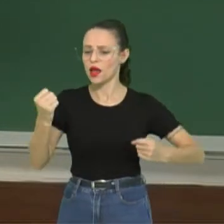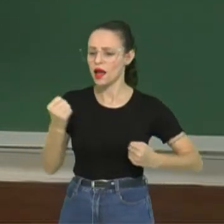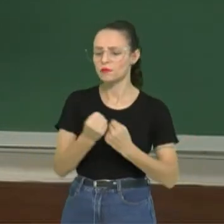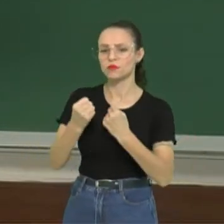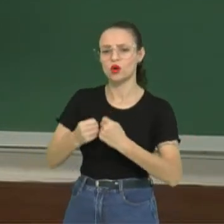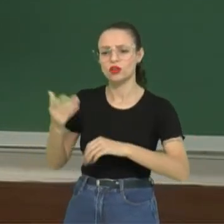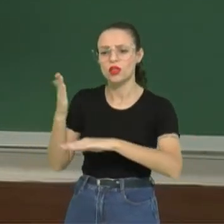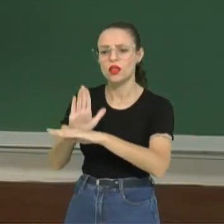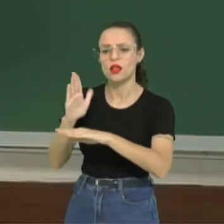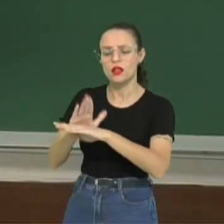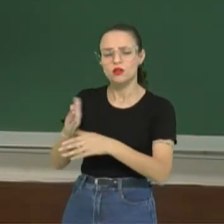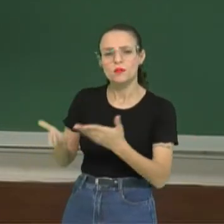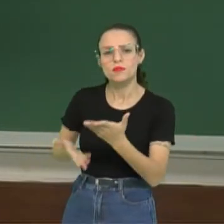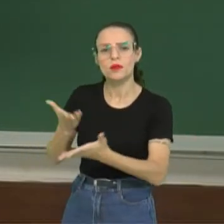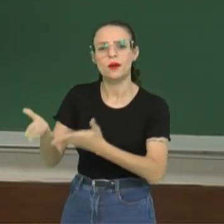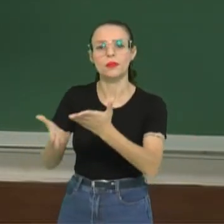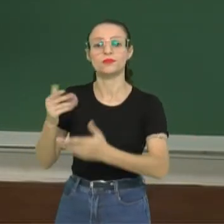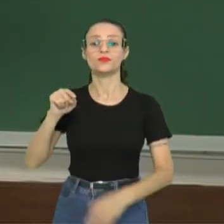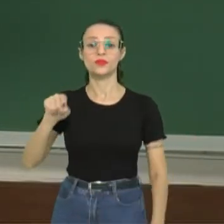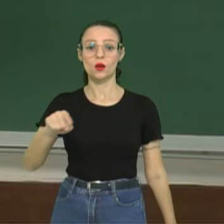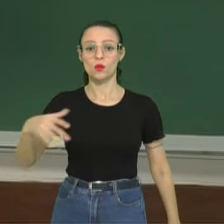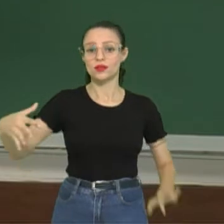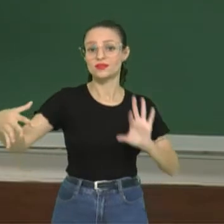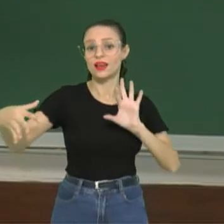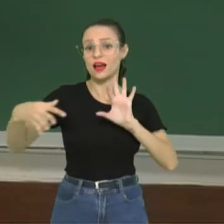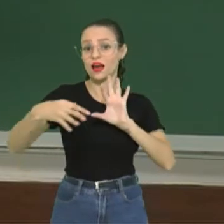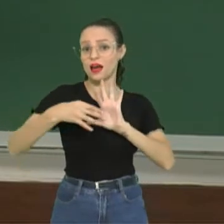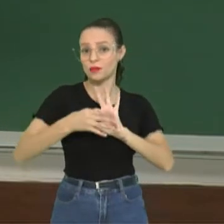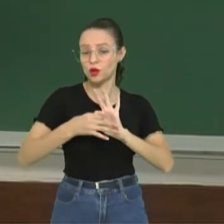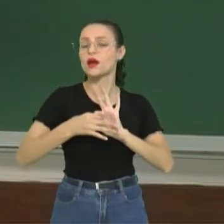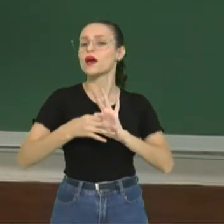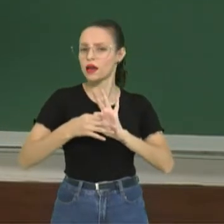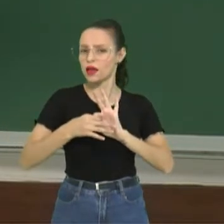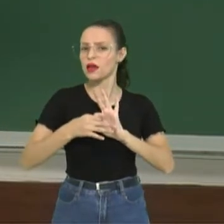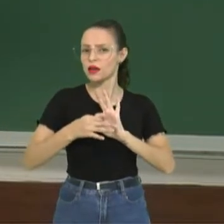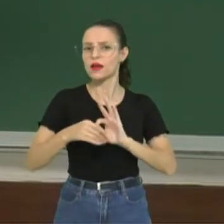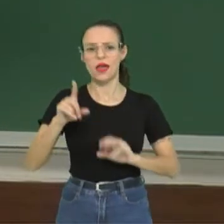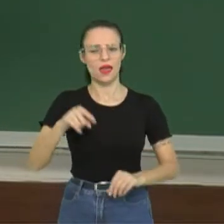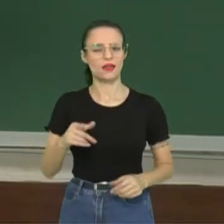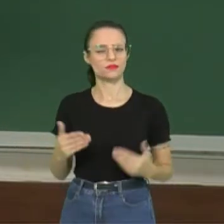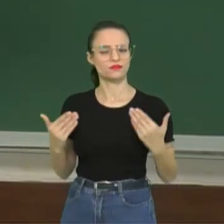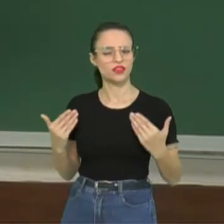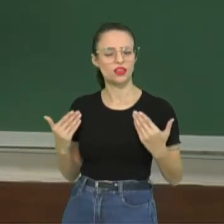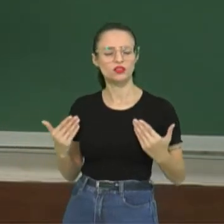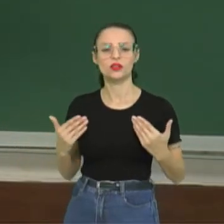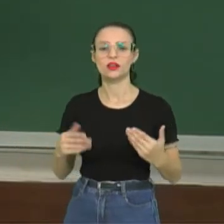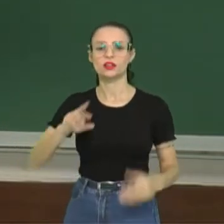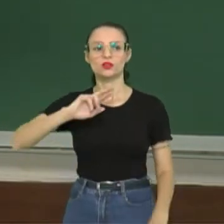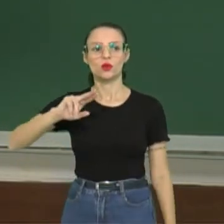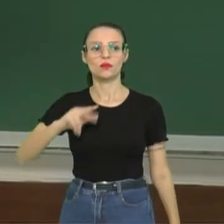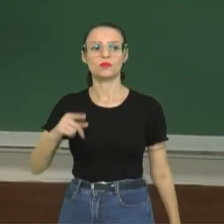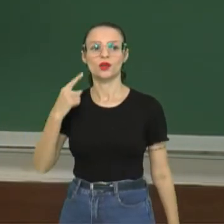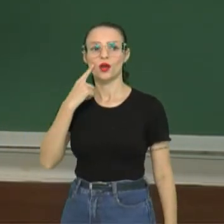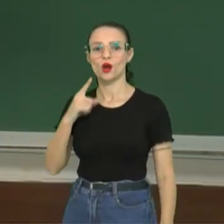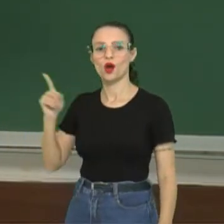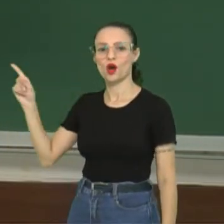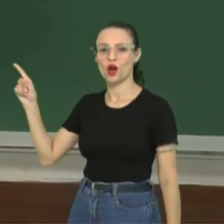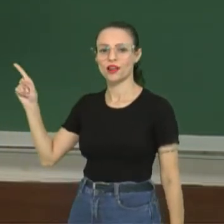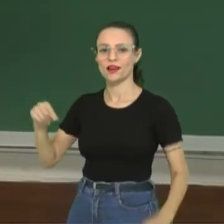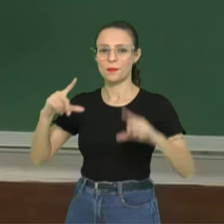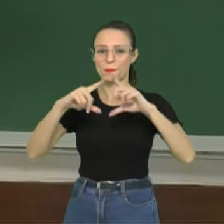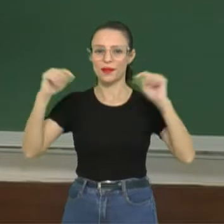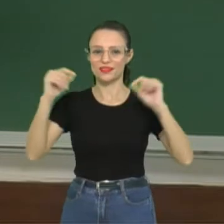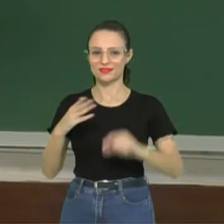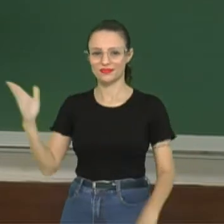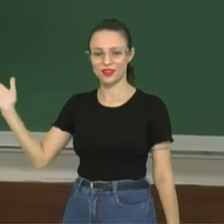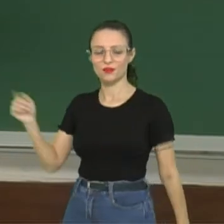llista de paternalismo e essa aproximação às vezes é bastante questionável não é à toa que tem esse Pastelzinho aí